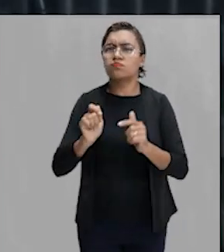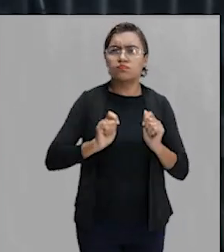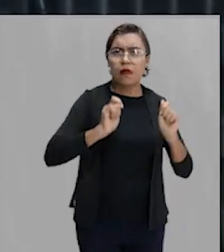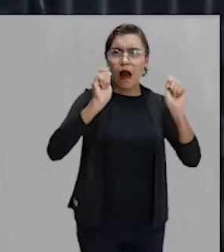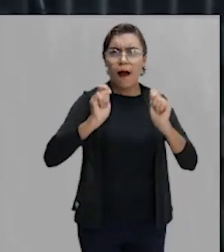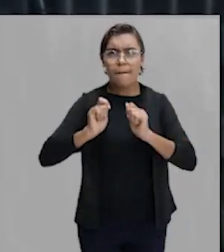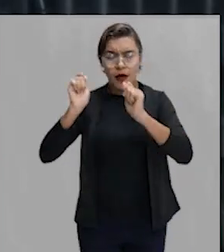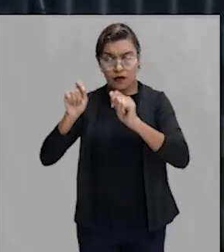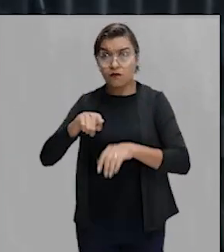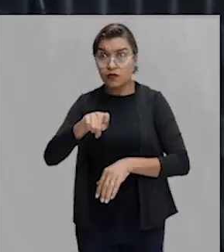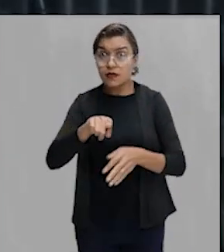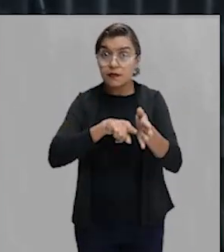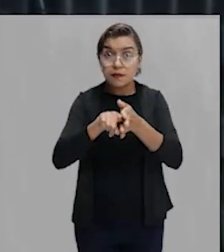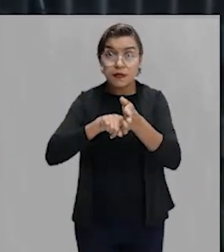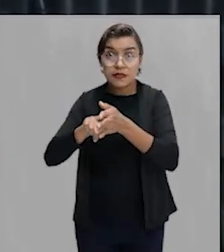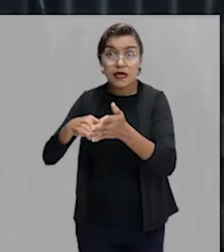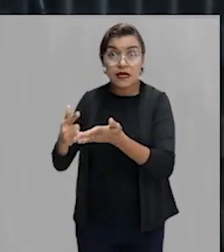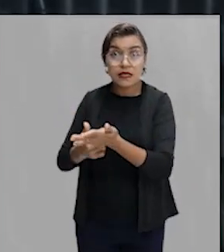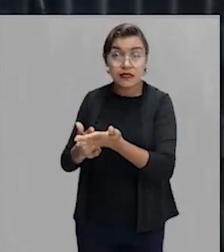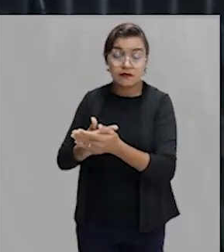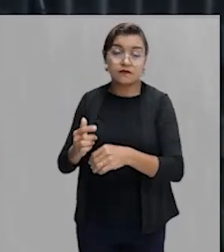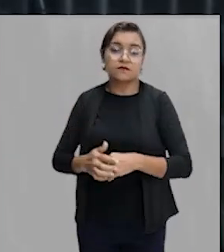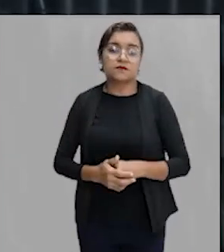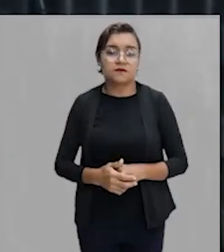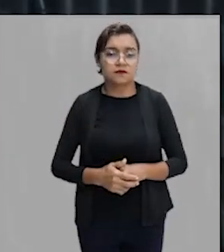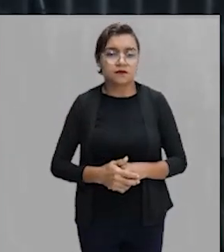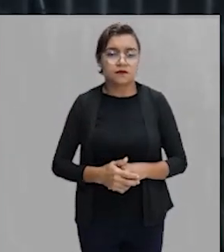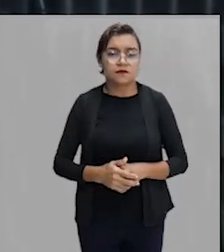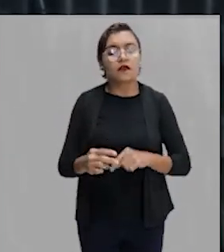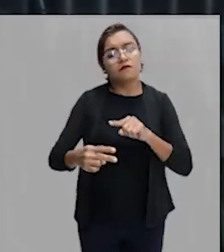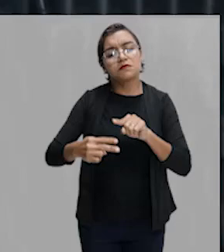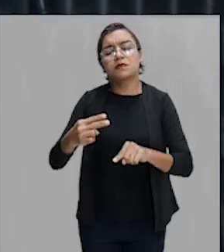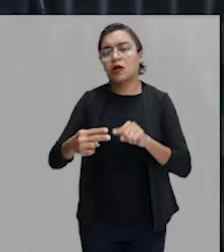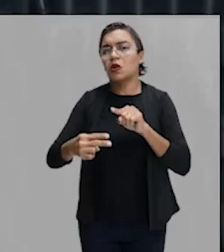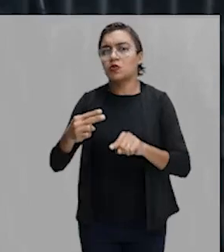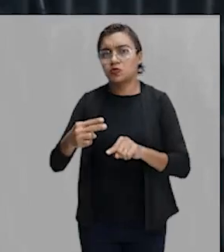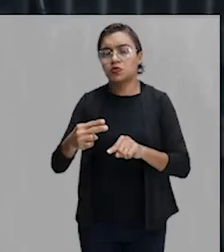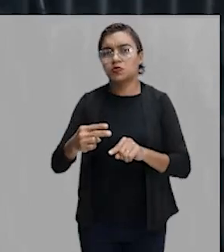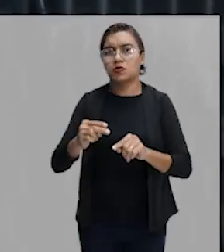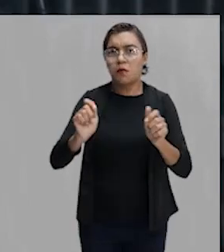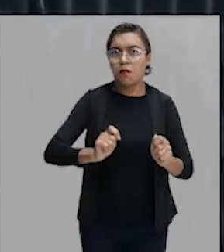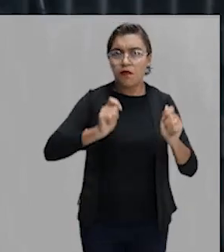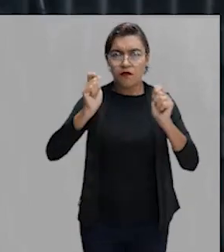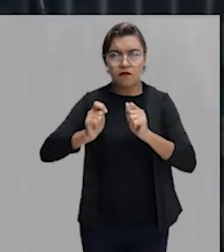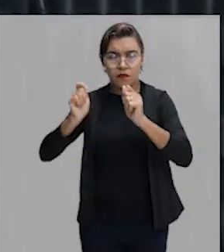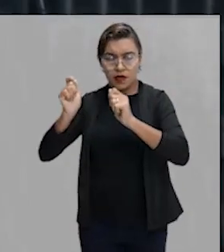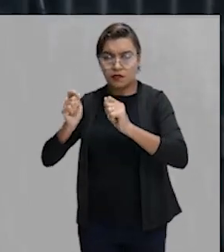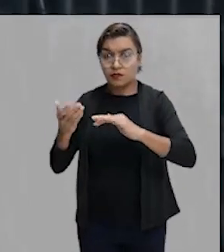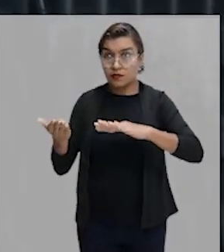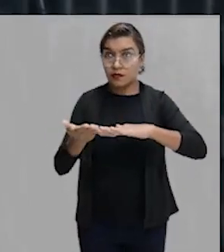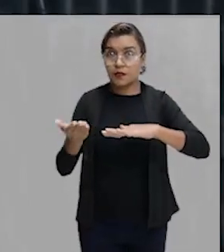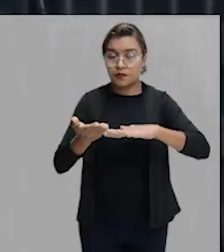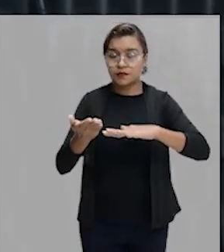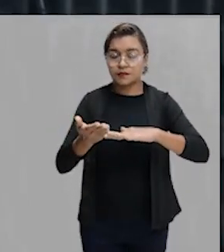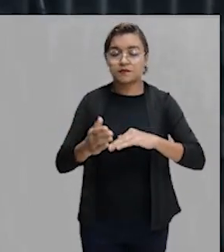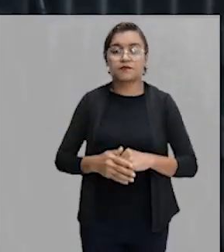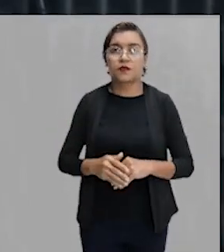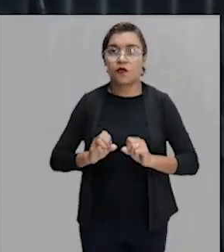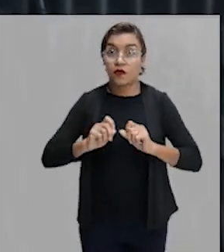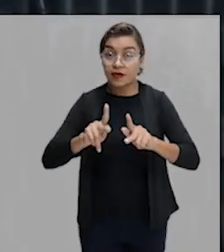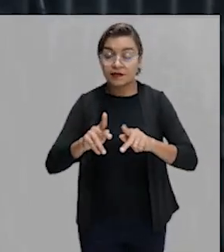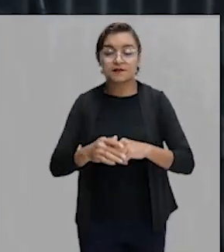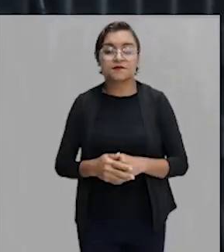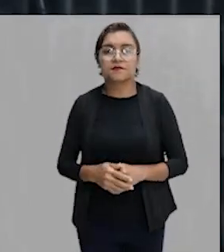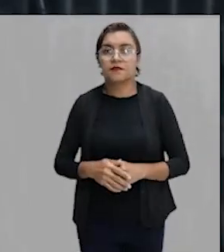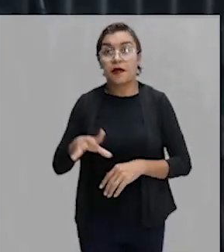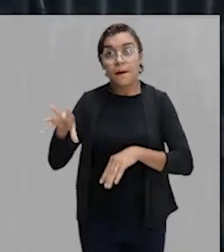didático, ok? Mas eu resolvi falar desses 2 por serem movimentos muito expressivos na contemporaneidade. Fechou? Então pega aí teu